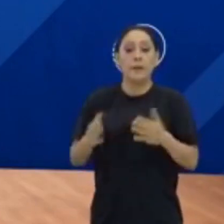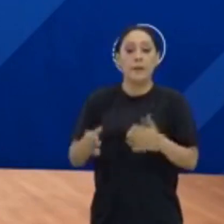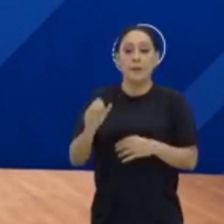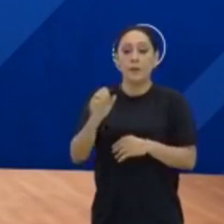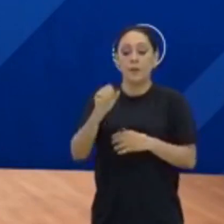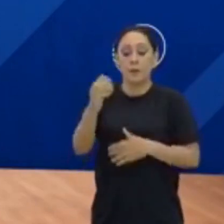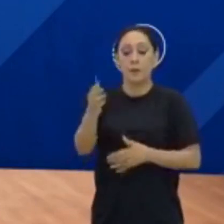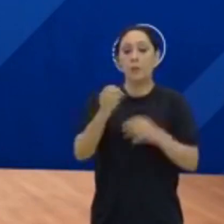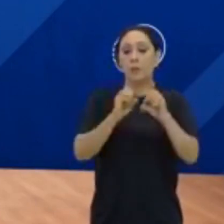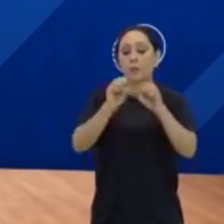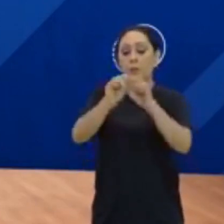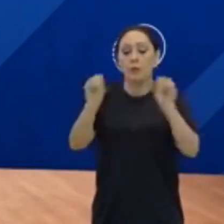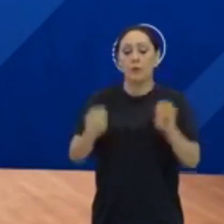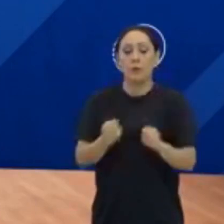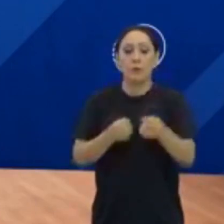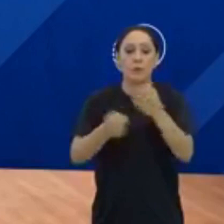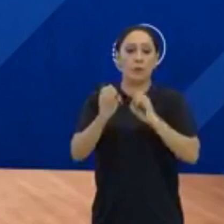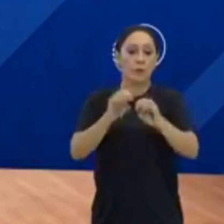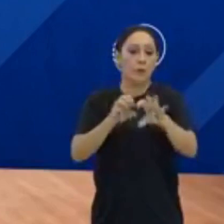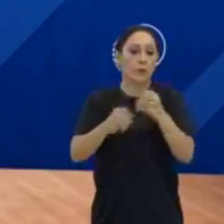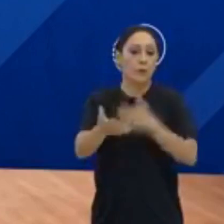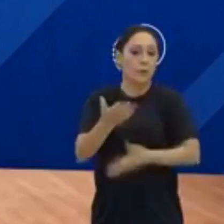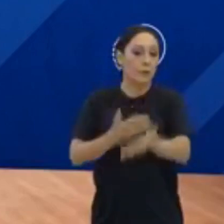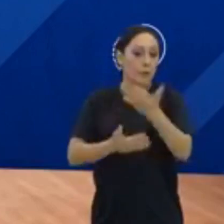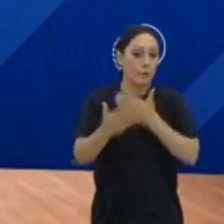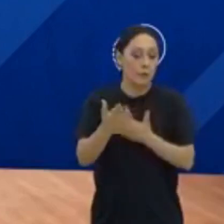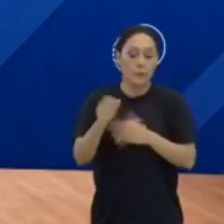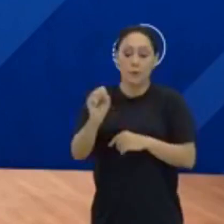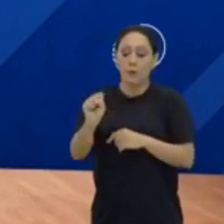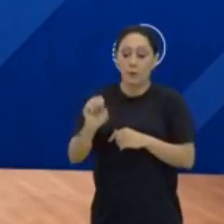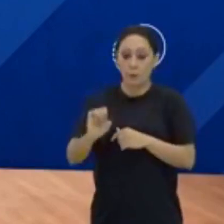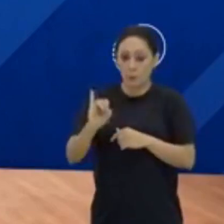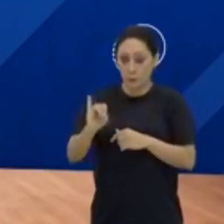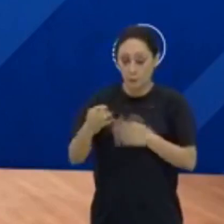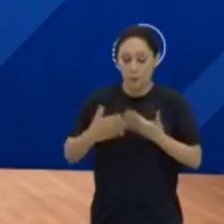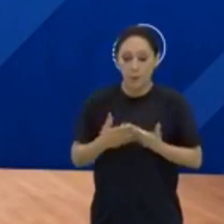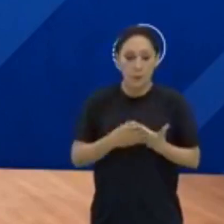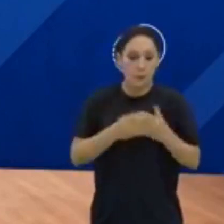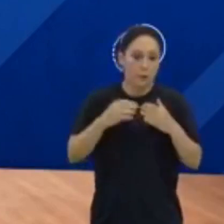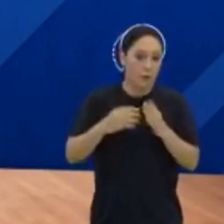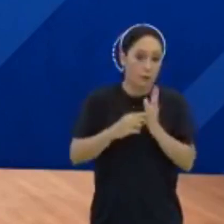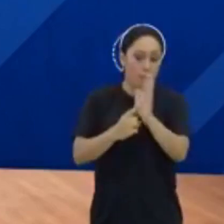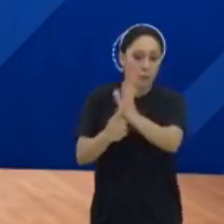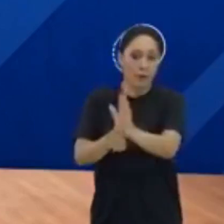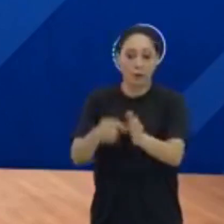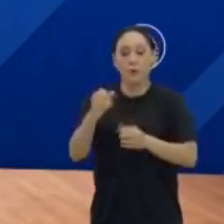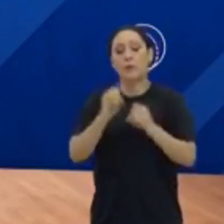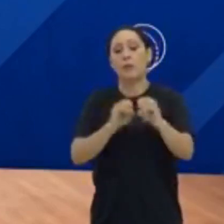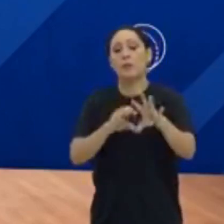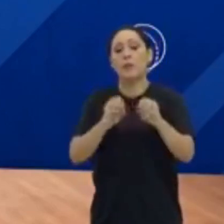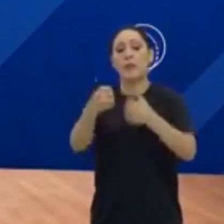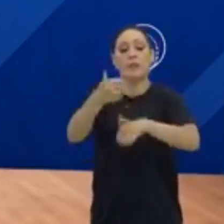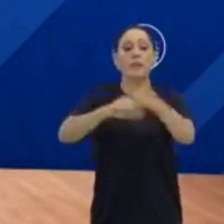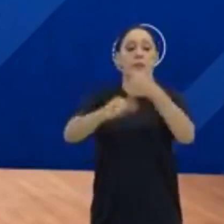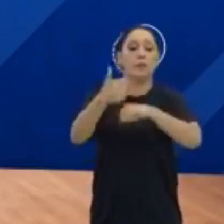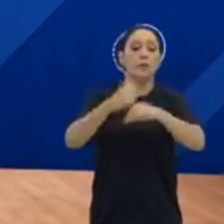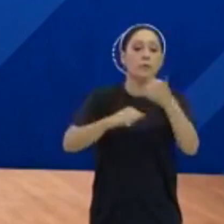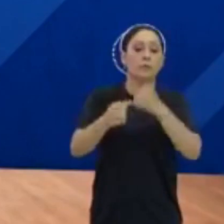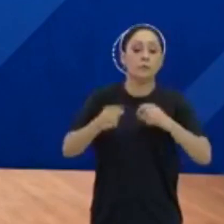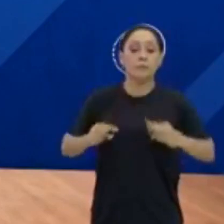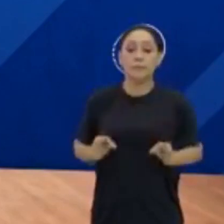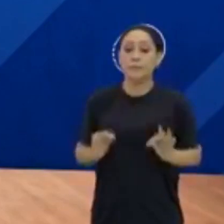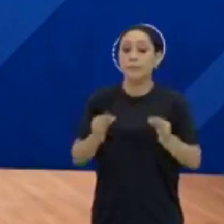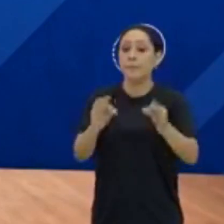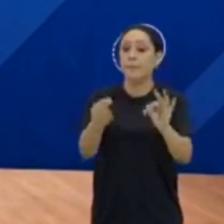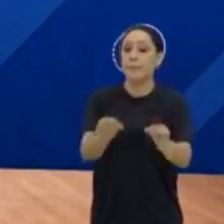Sistema Educacional Interativo. O SEI leva educação de qualidade, de ensino regular, mediado por